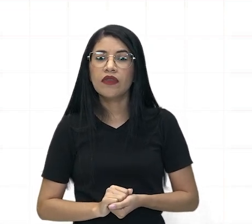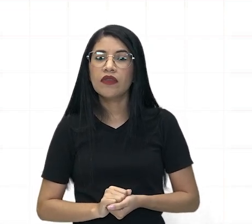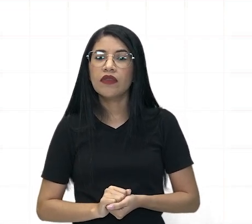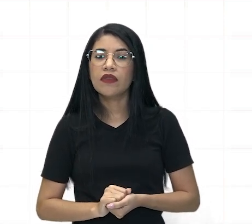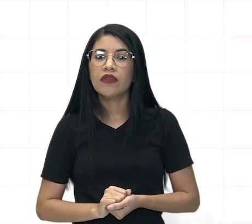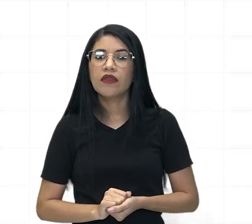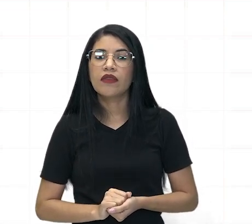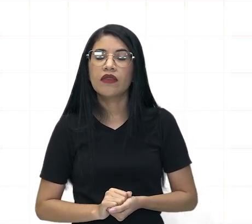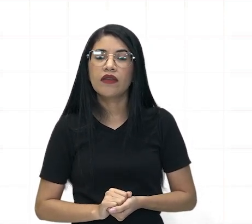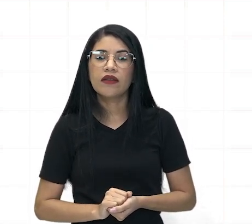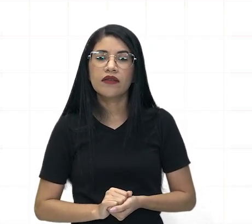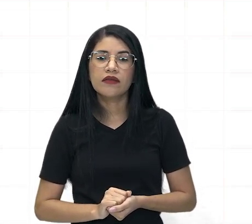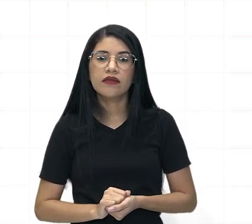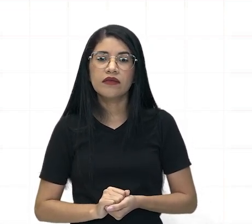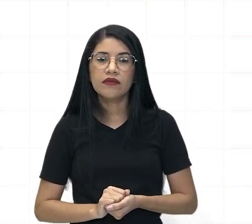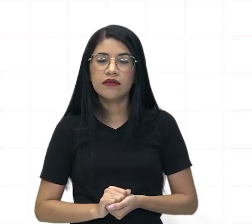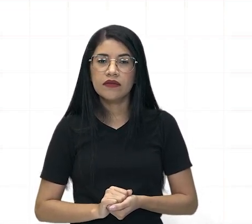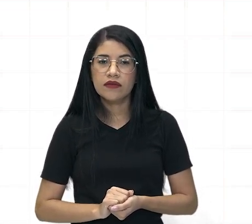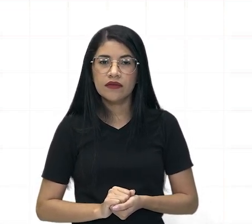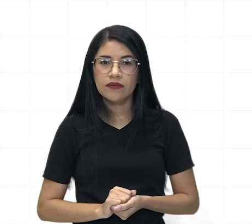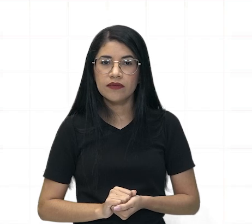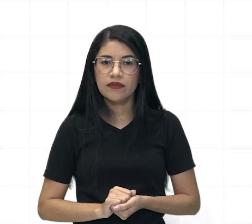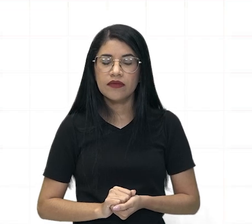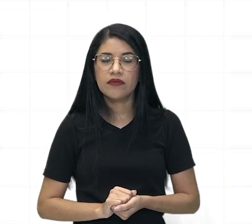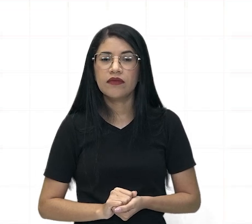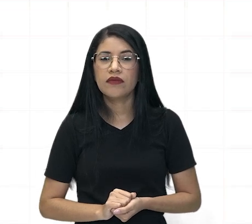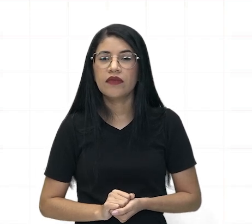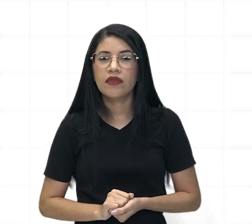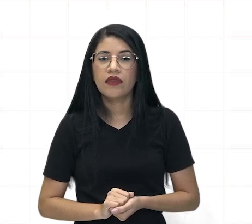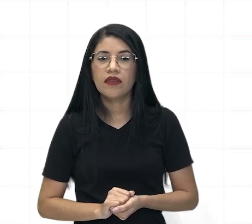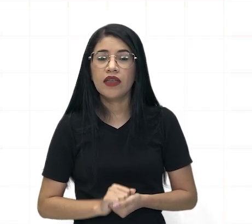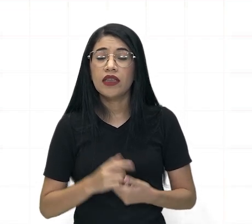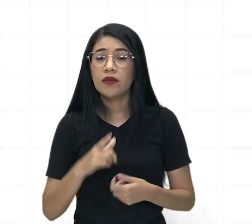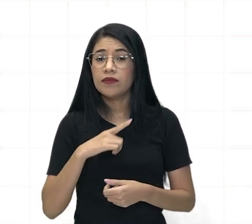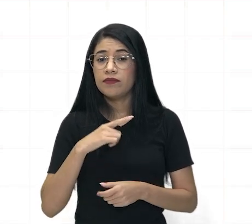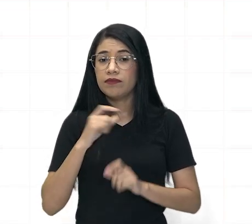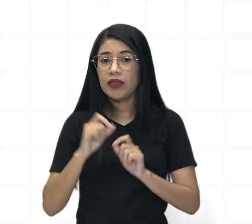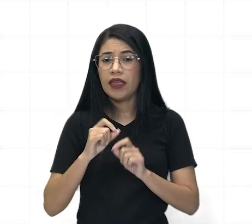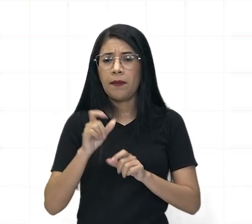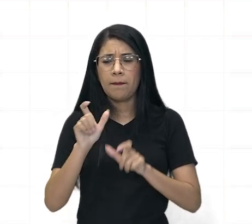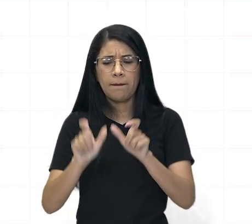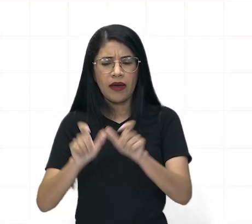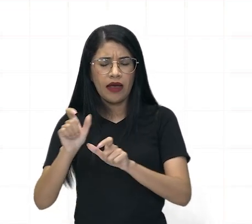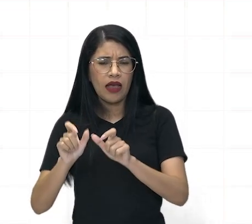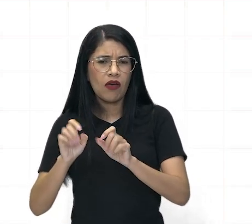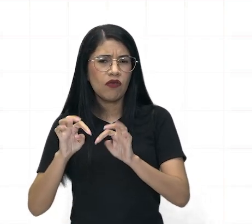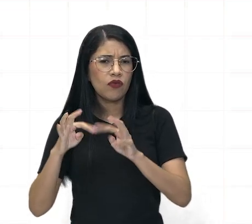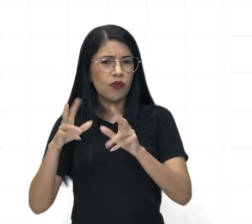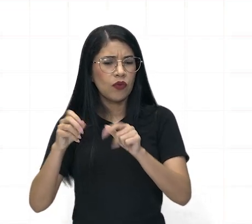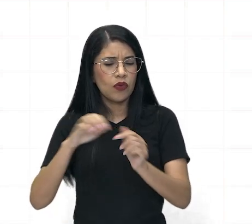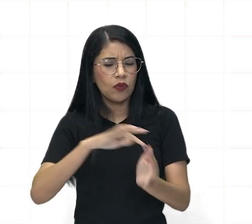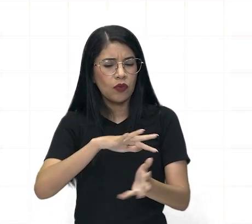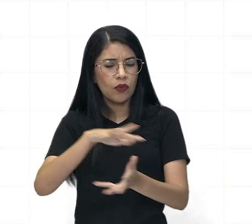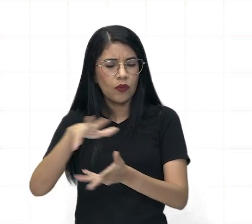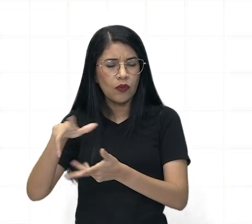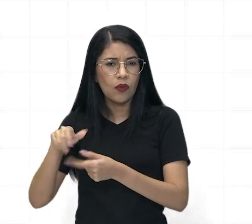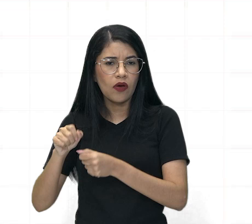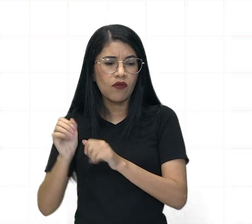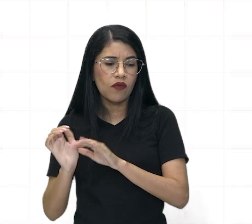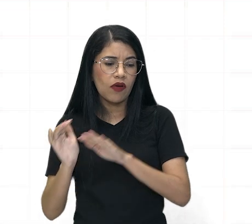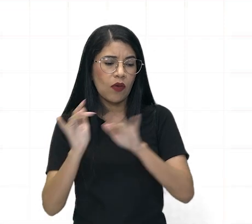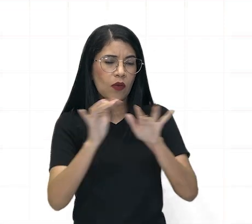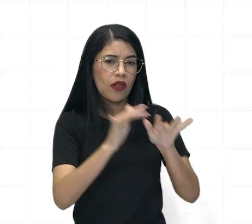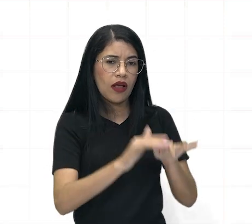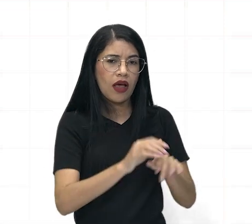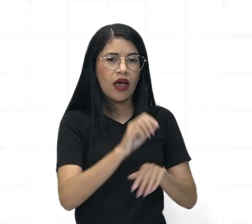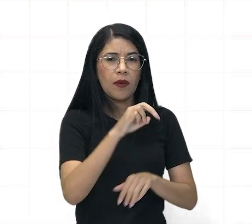duas coisas corretas, mas enfim, nós temos lá muita gente do mundo todo fazendo ensino superior naquela